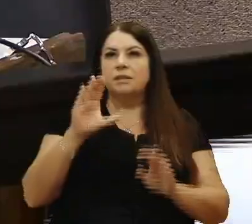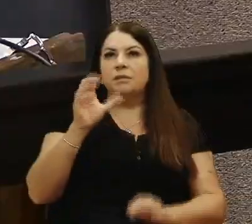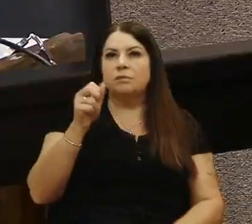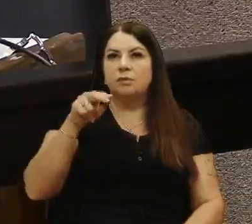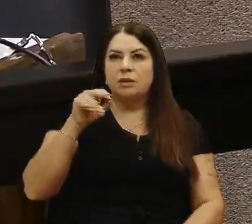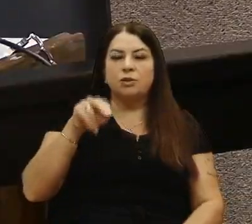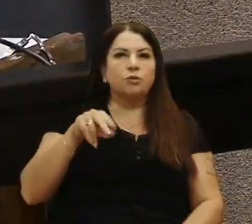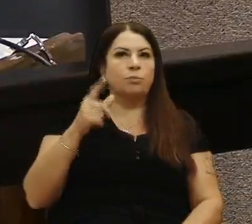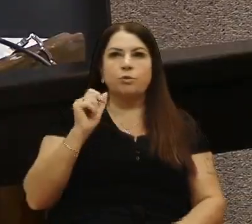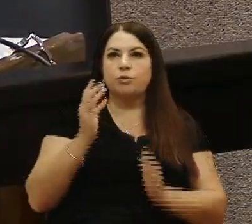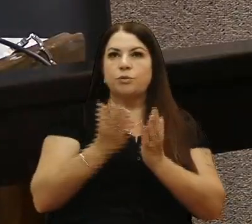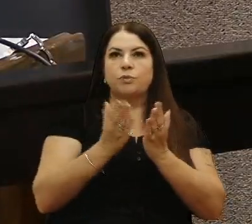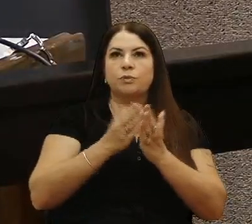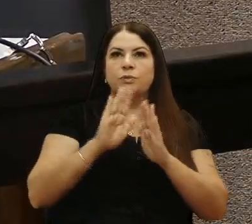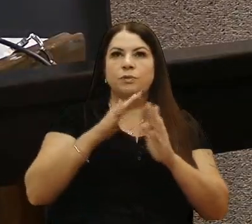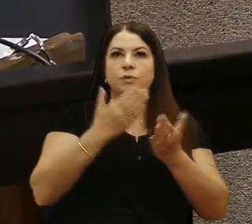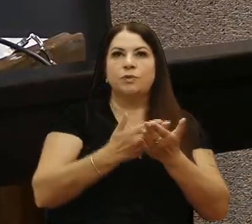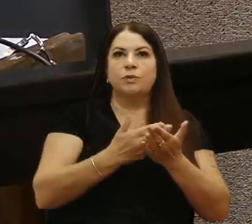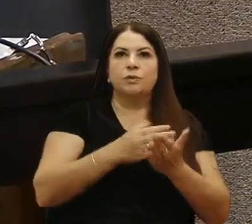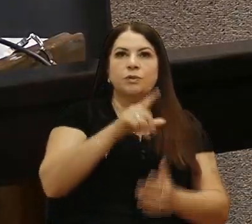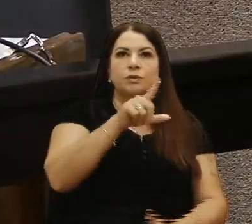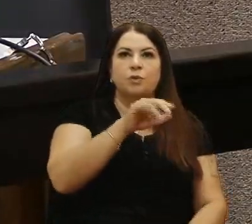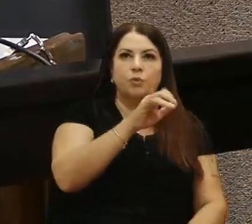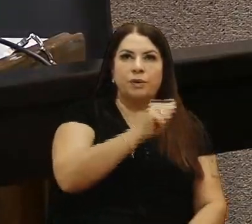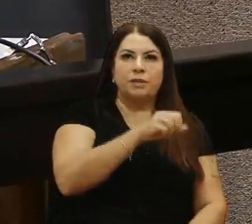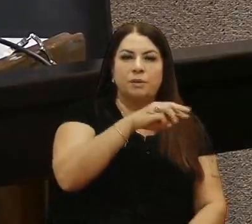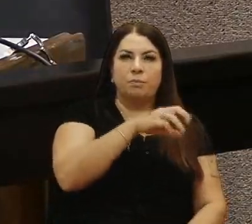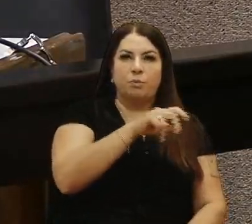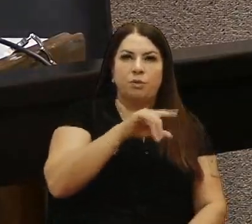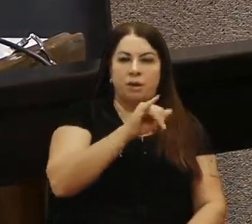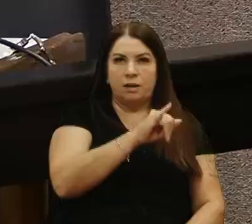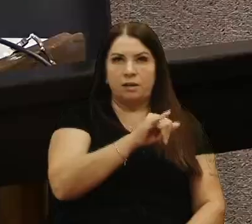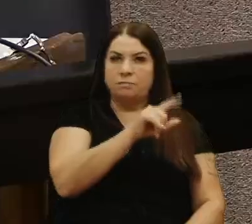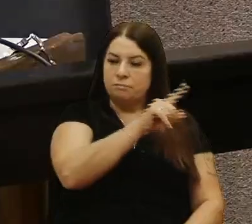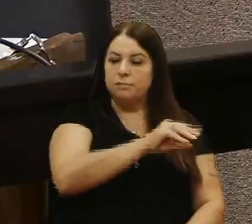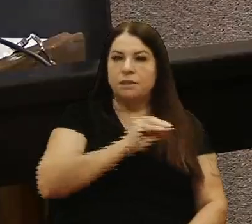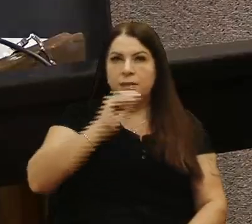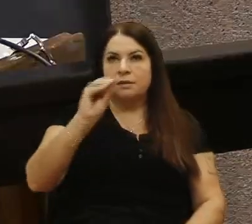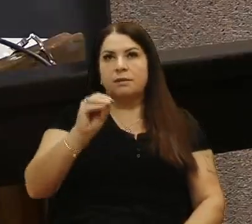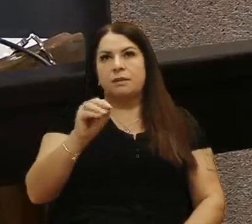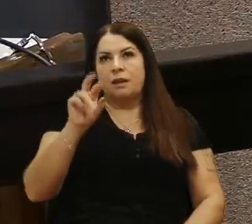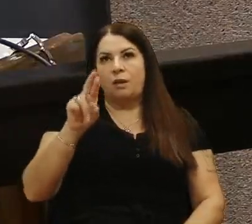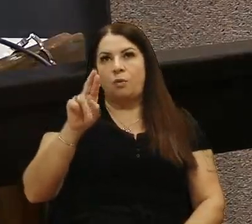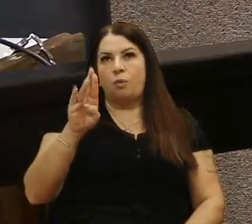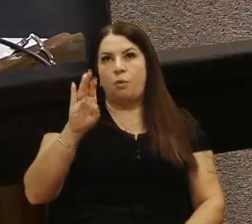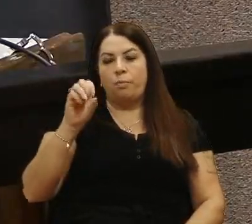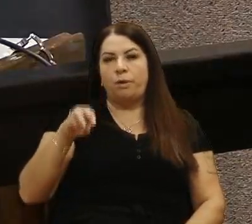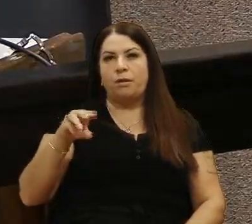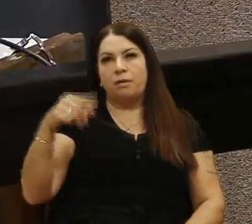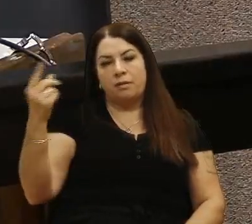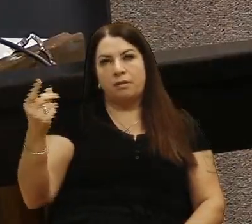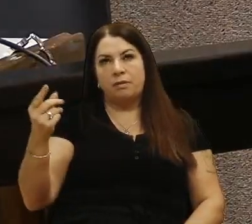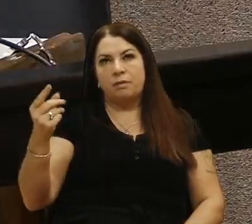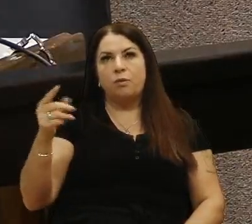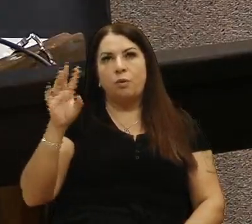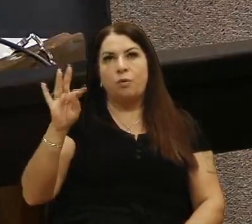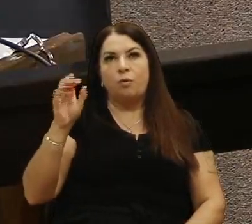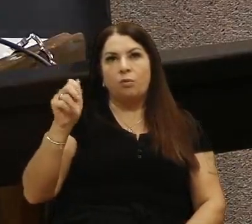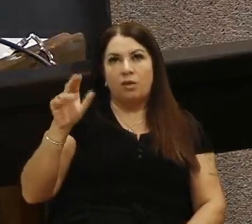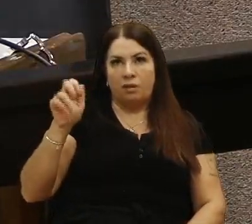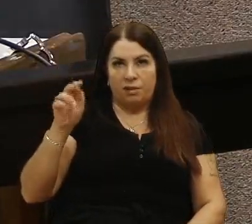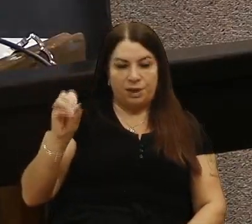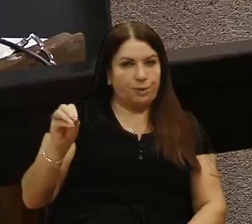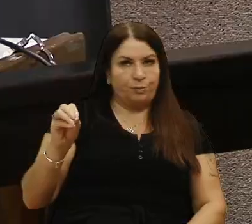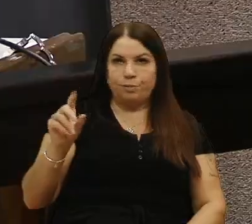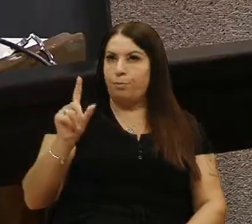podem escolher estudar na escola Luísa Morelli. Eles têm que ser destinados a Rubimento Alves ou então ao Tancredo. Eles não